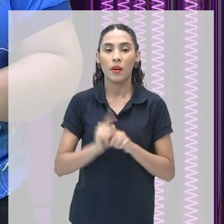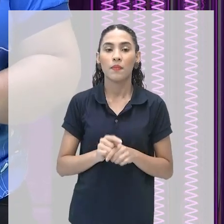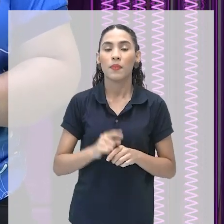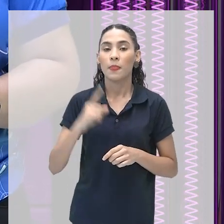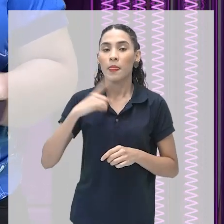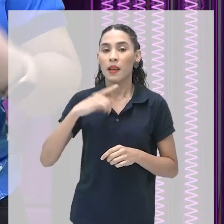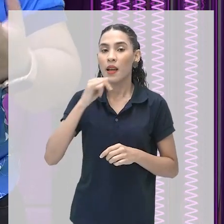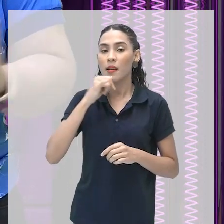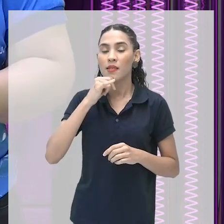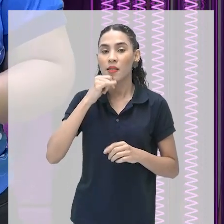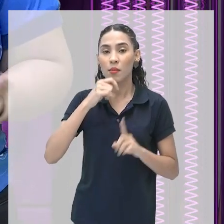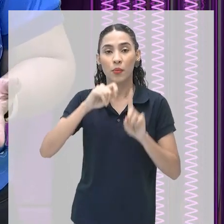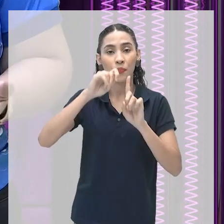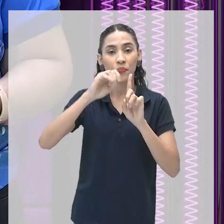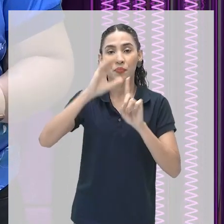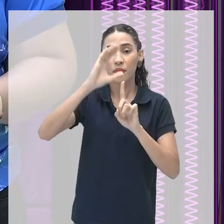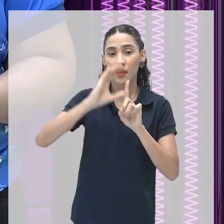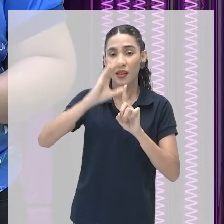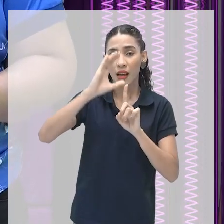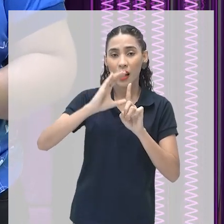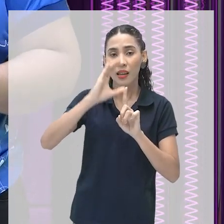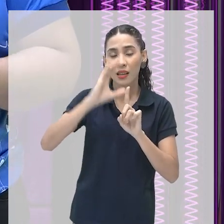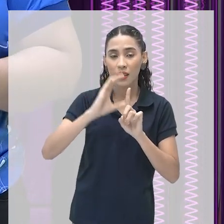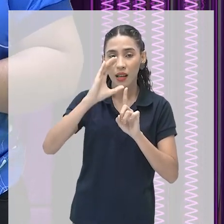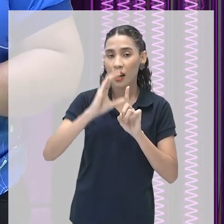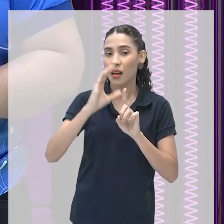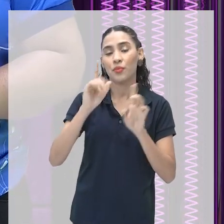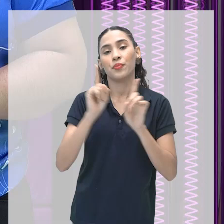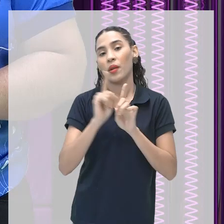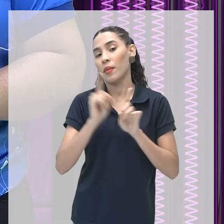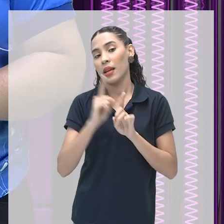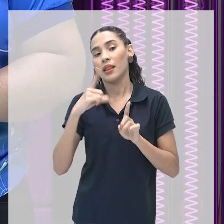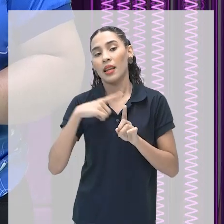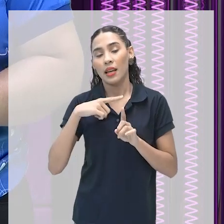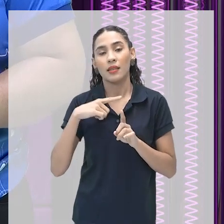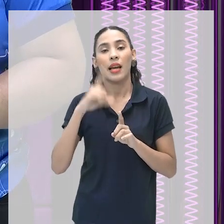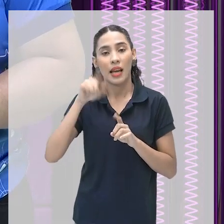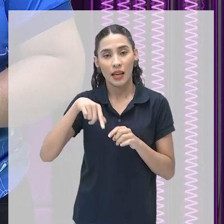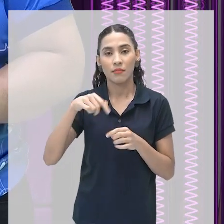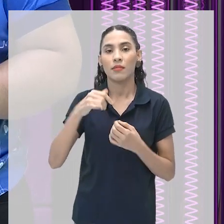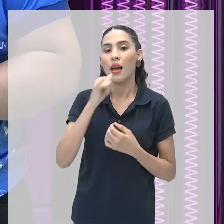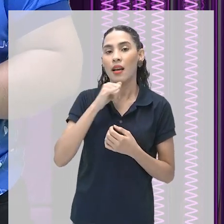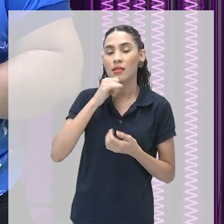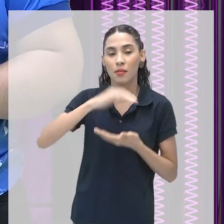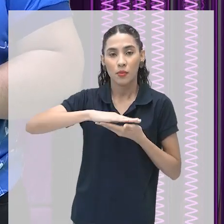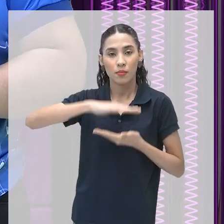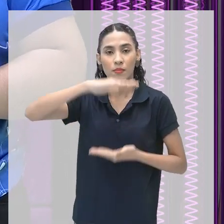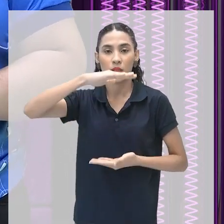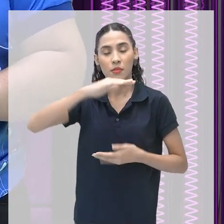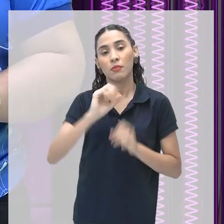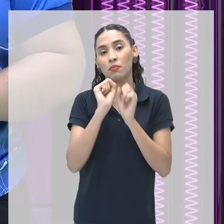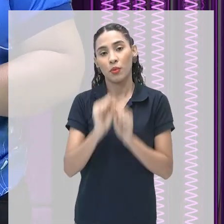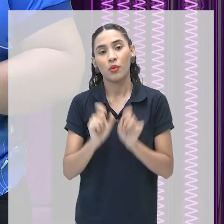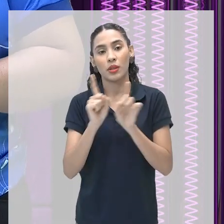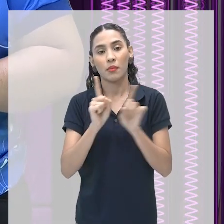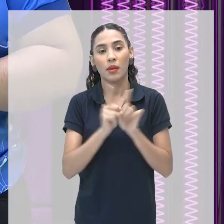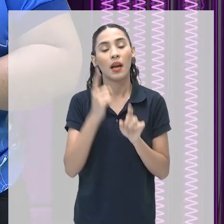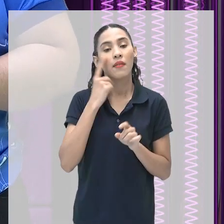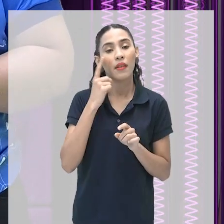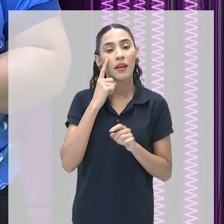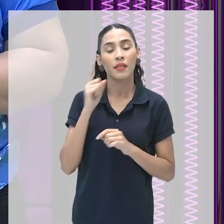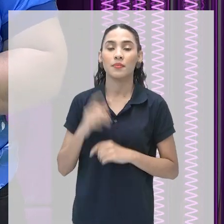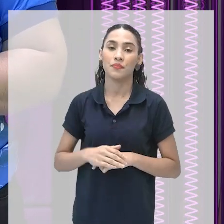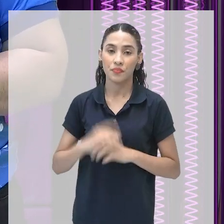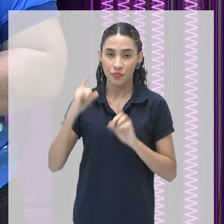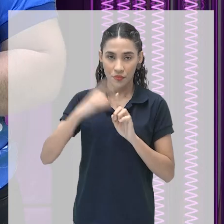um calendário do dia a dia, a gente também tem ali exemplo de prisma, né? A gente pode verificar também